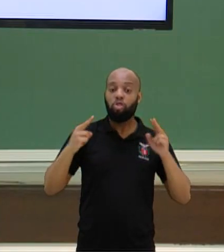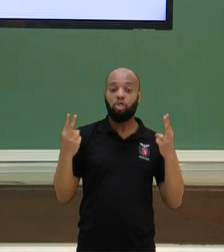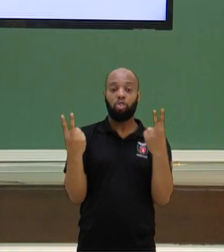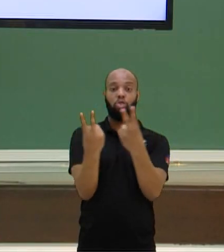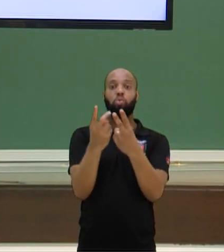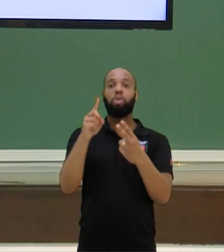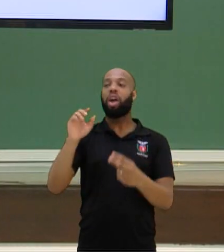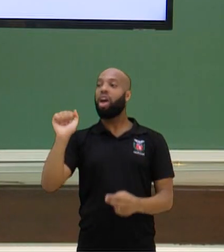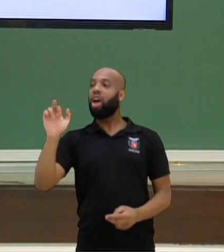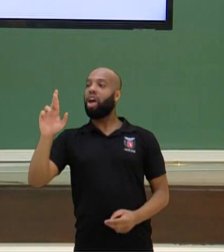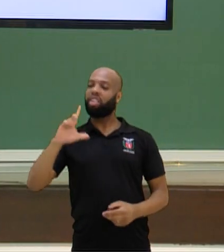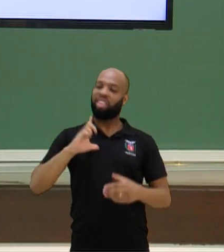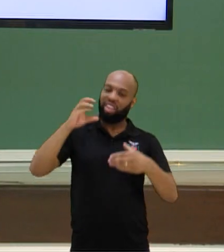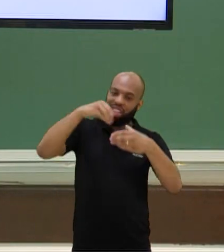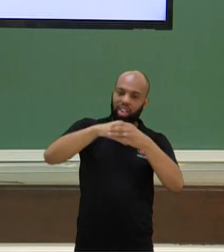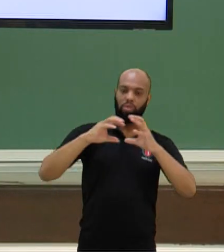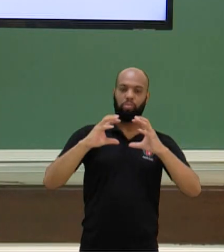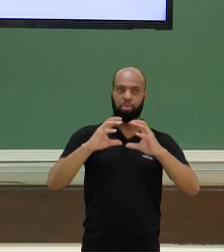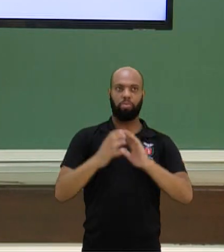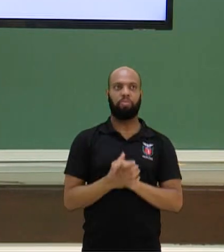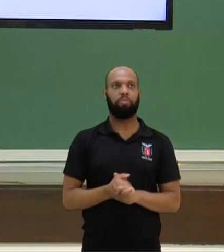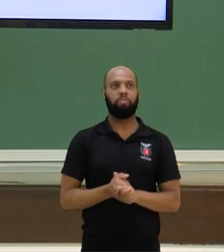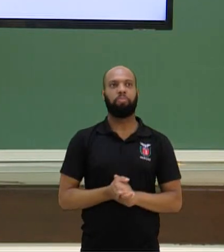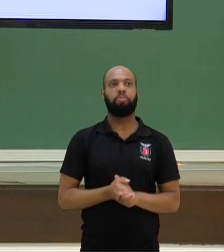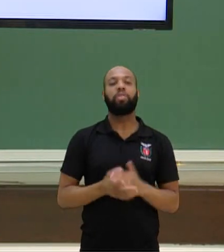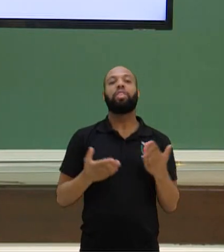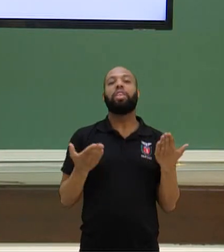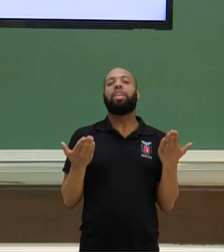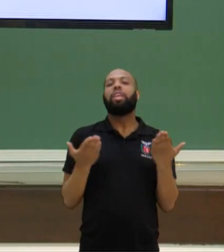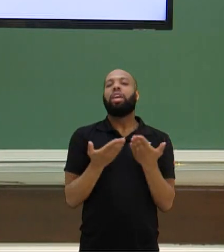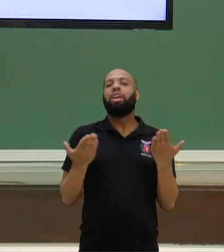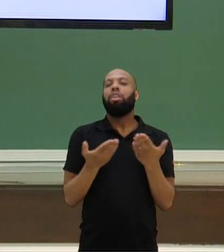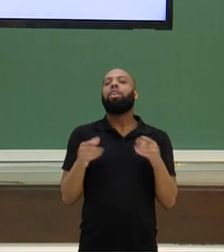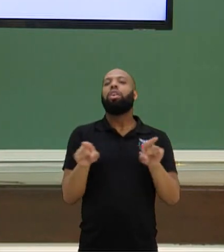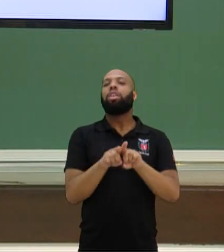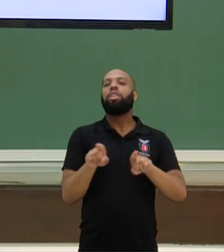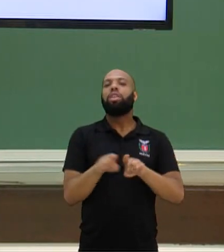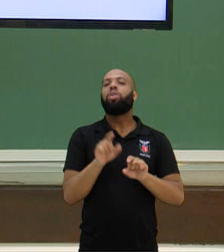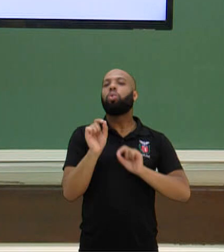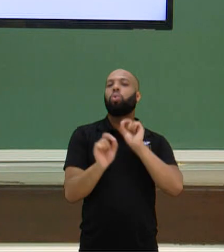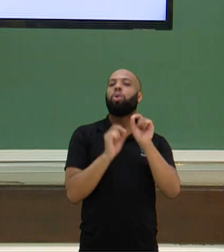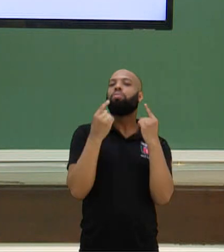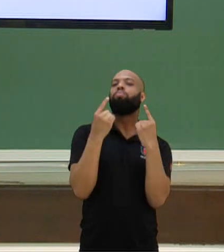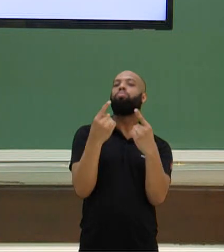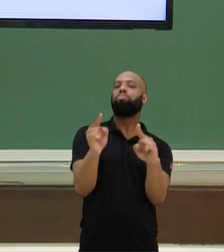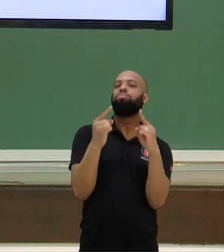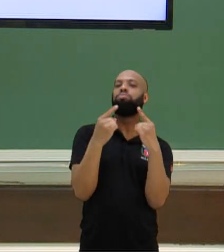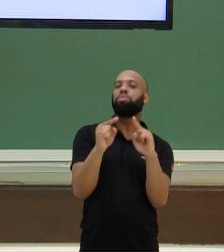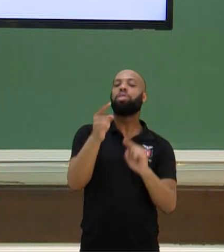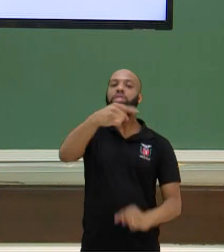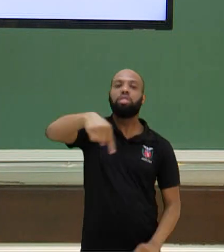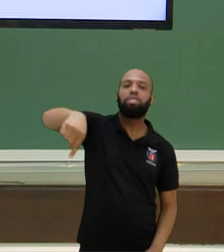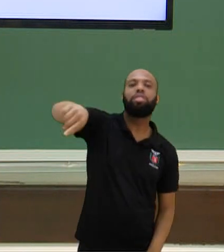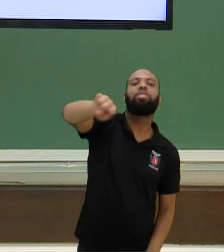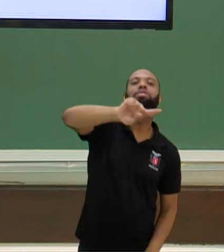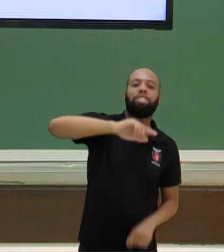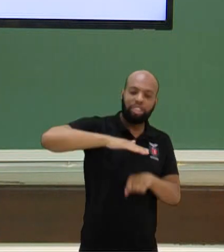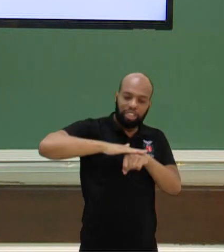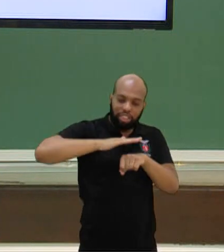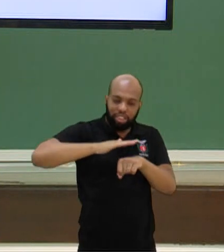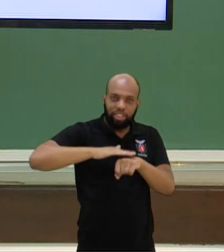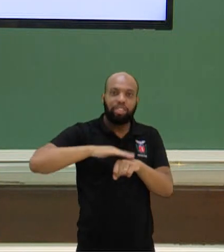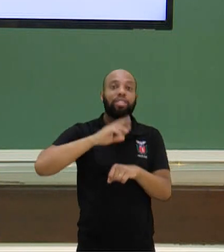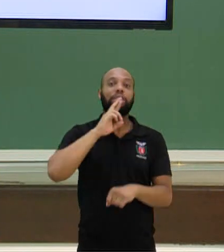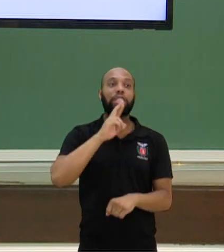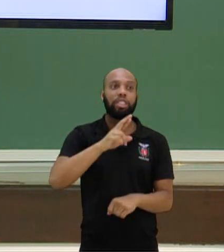que está contido ali dentro, tá bom? A professora deixou mais um desafio aqui, tá bom? Para vocês. Esse também